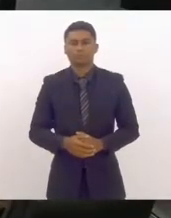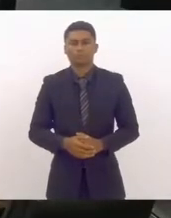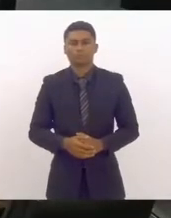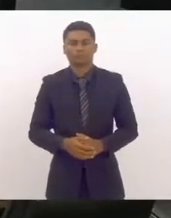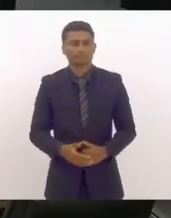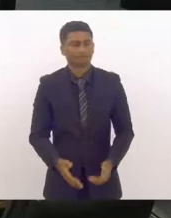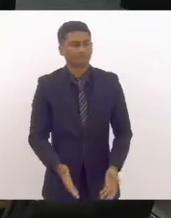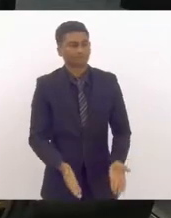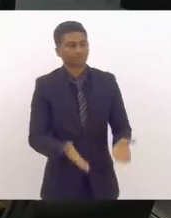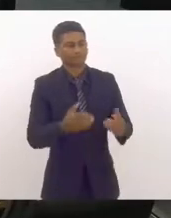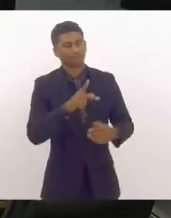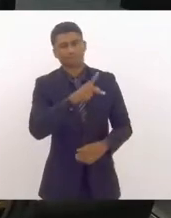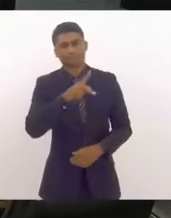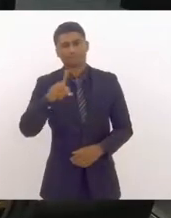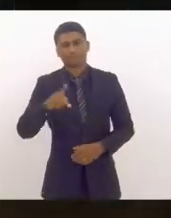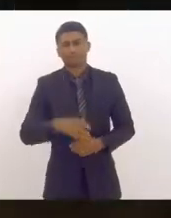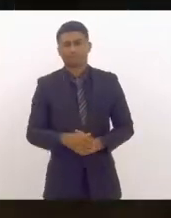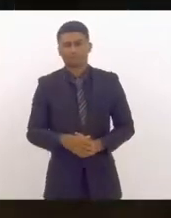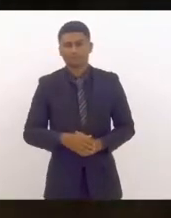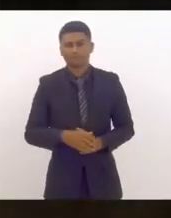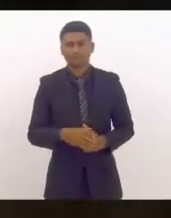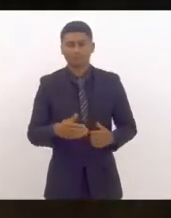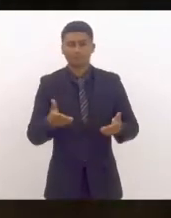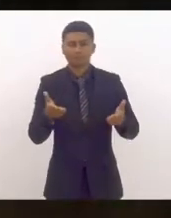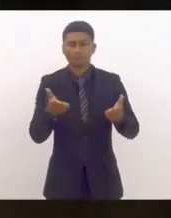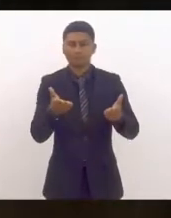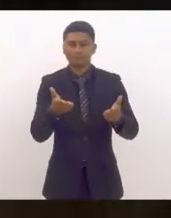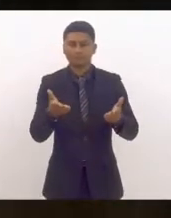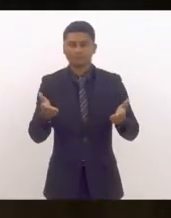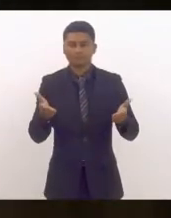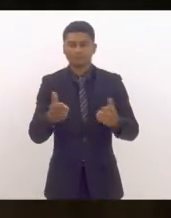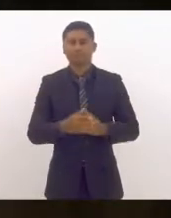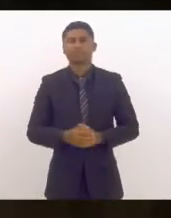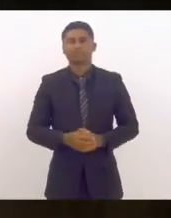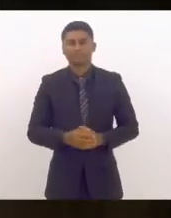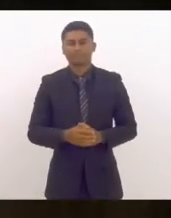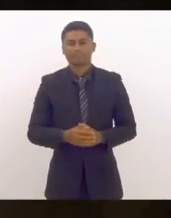Senhor presidente, senhoras e senhores,